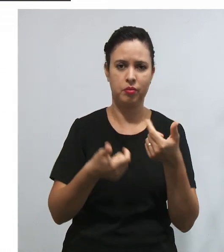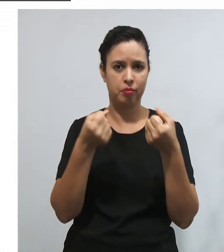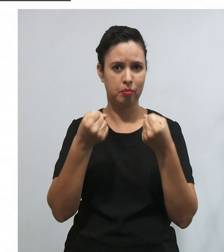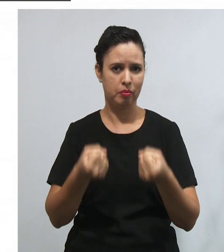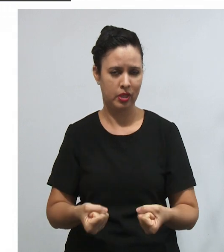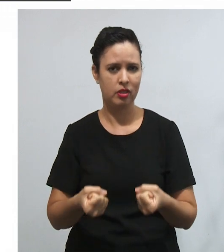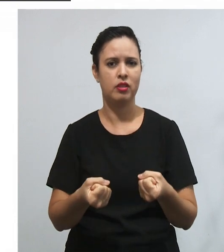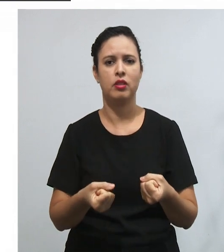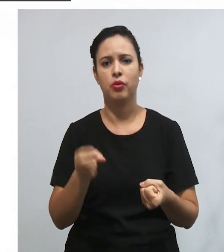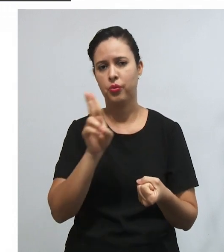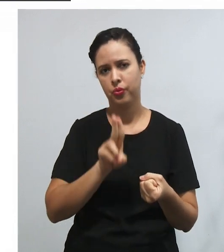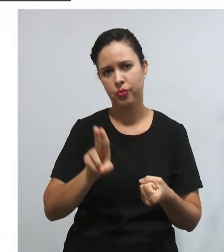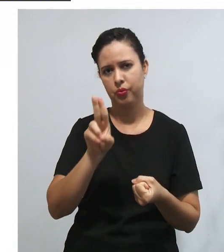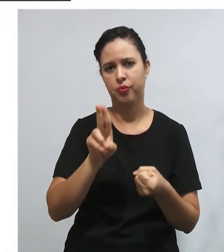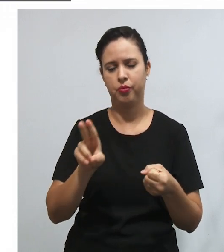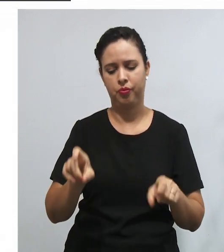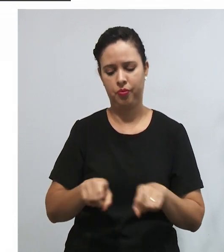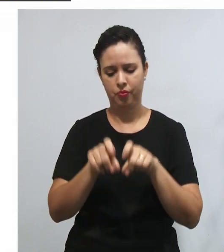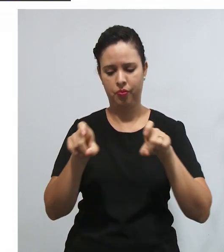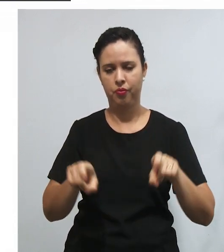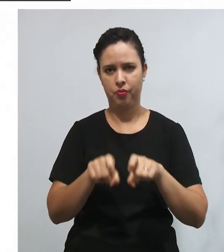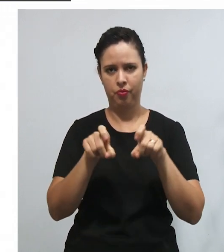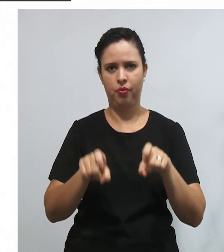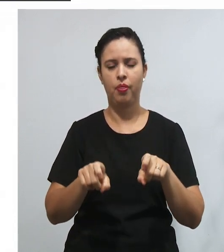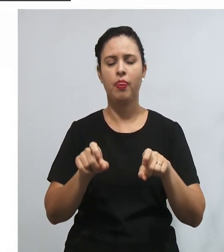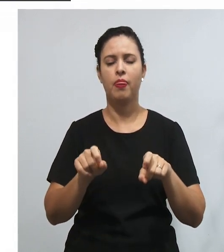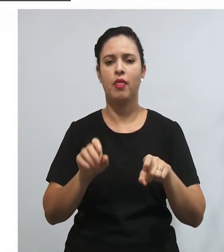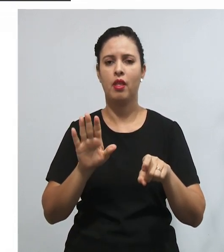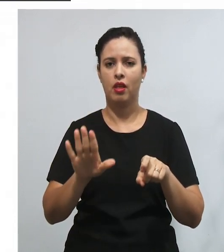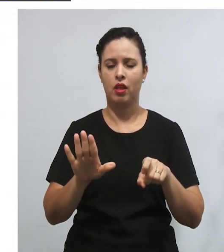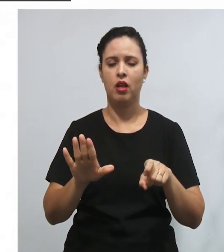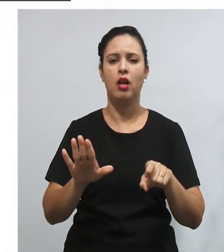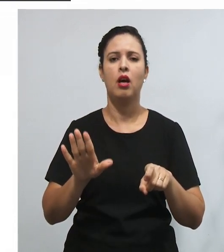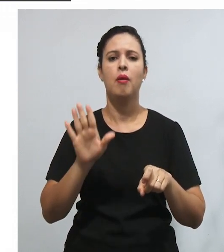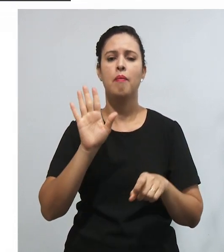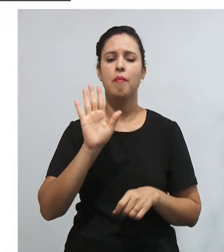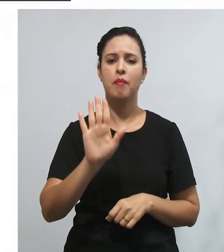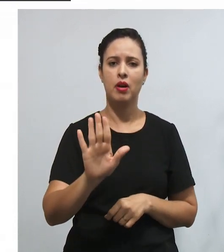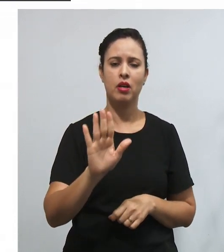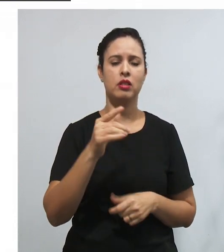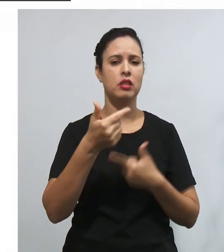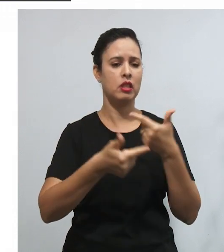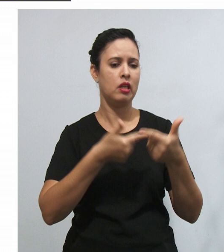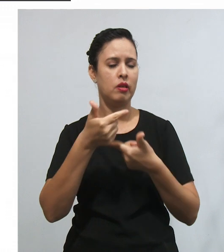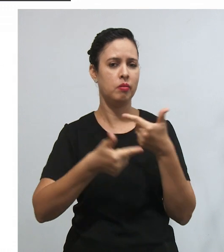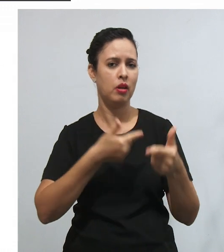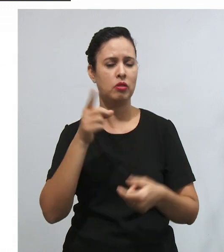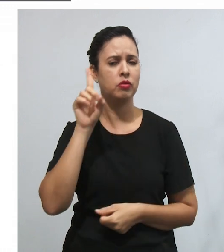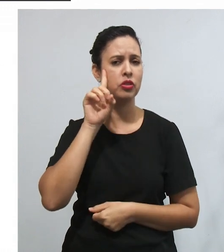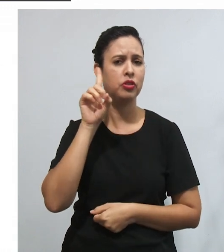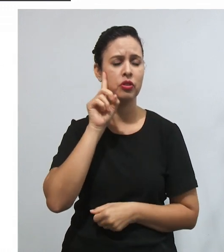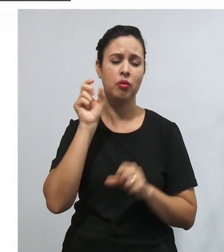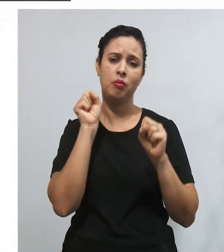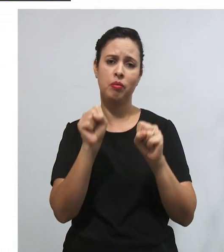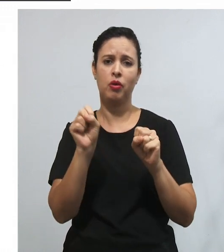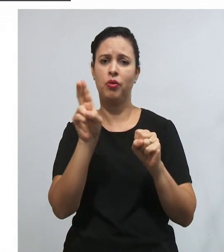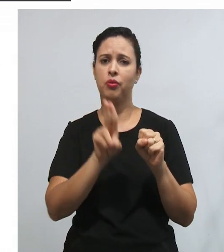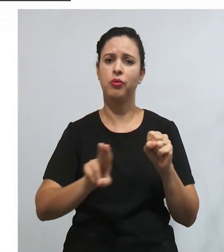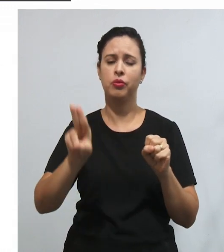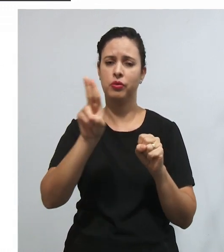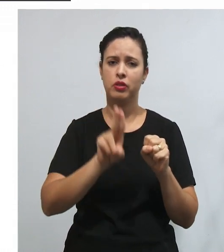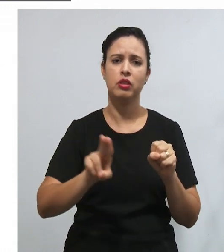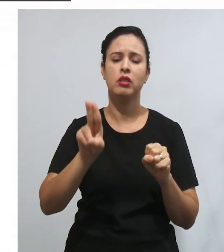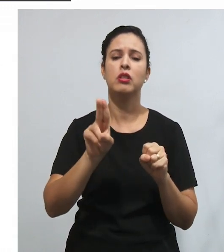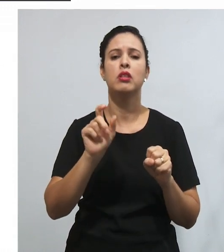assim, né? Que tem que ter uma boa máquina, né, nesse caso. Mas trabalhos rotineiros do dia a dia, né,